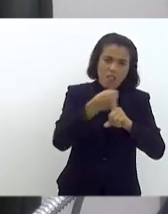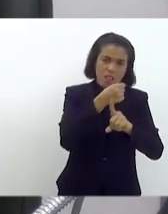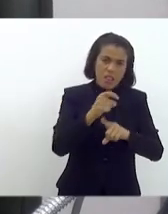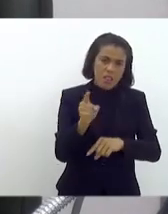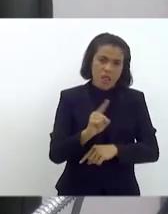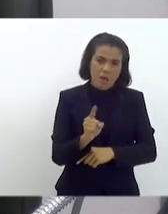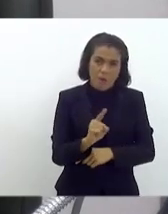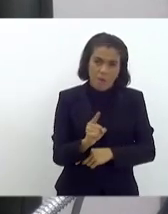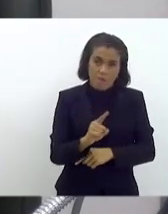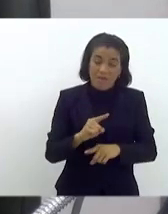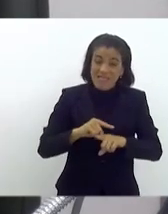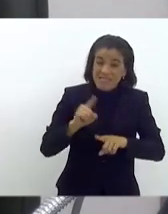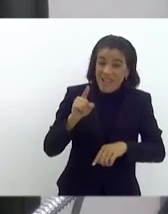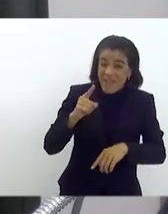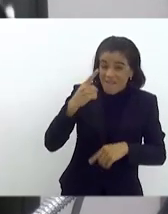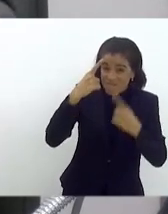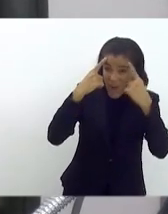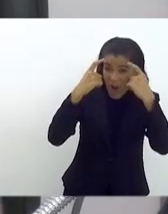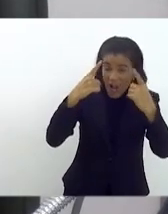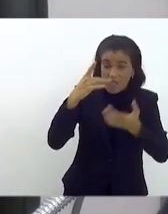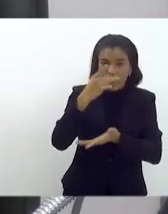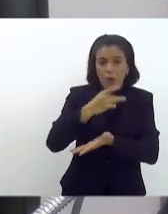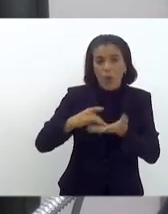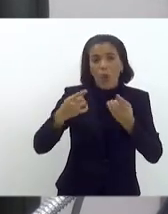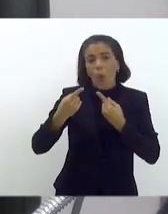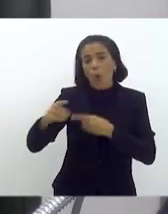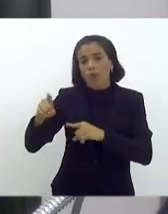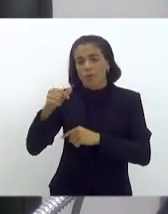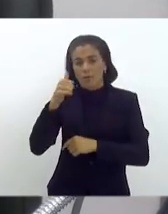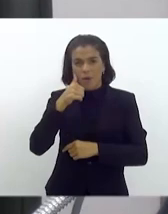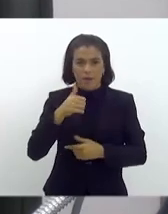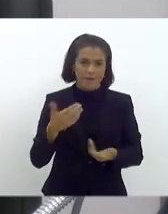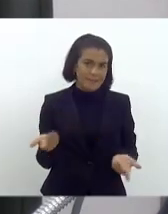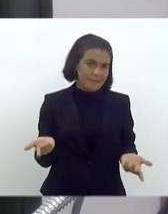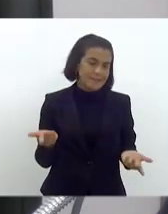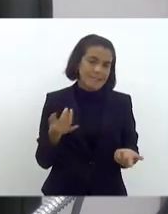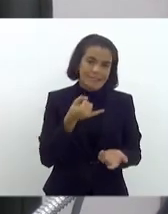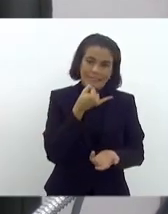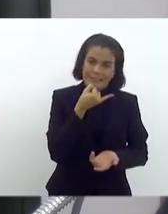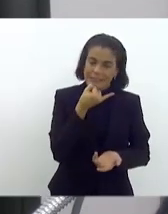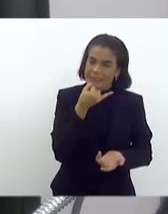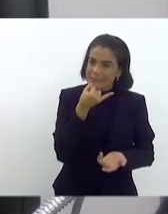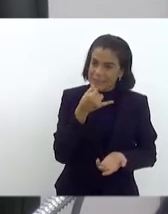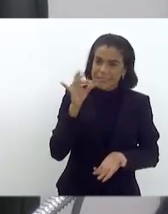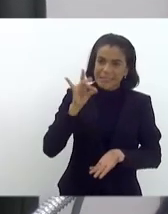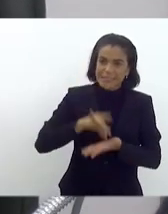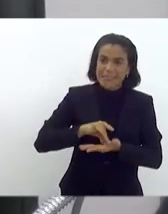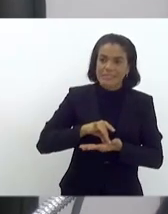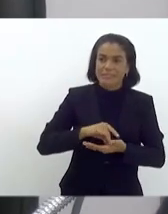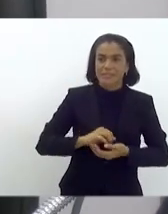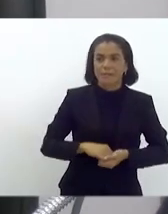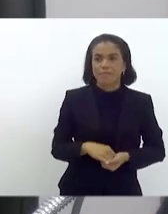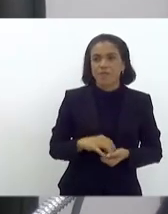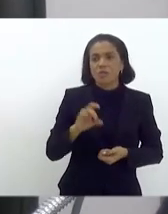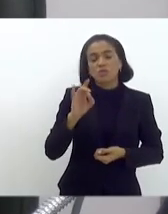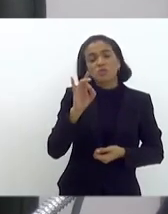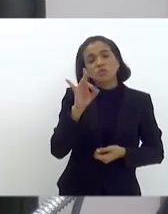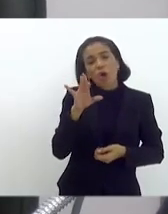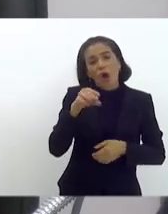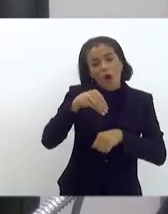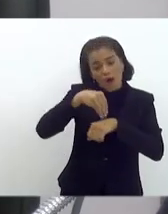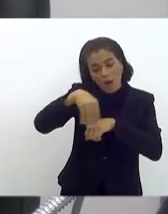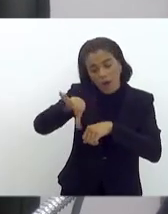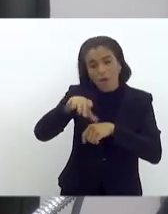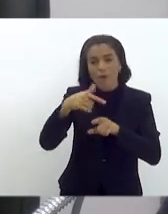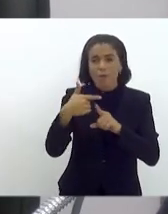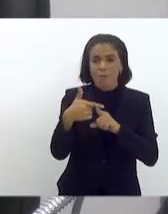maior violência de ódio são de mulheres contra outras mulheres isso é muito muito triste eu só queria tirar essa dúvida não mas falar